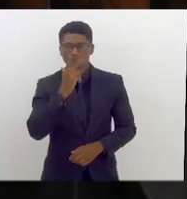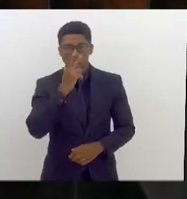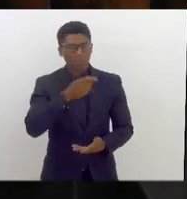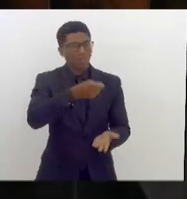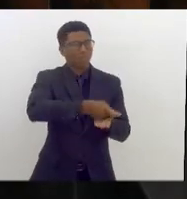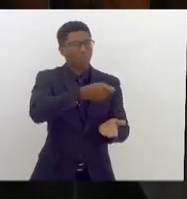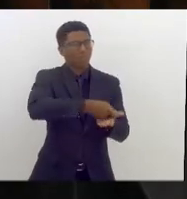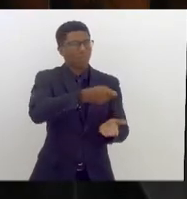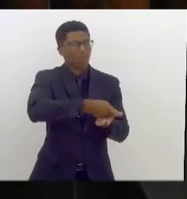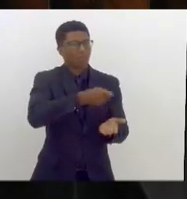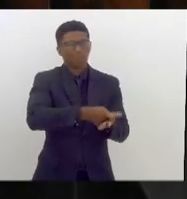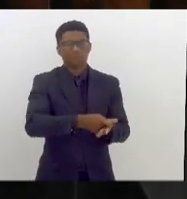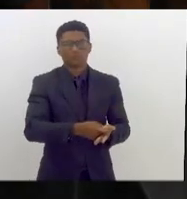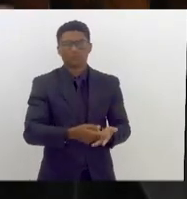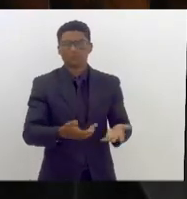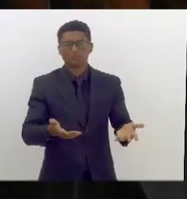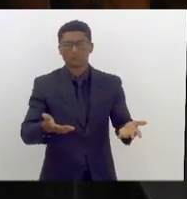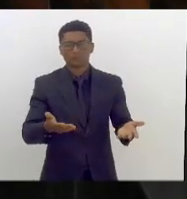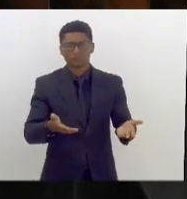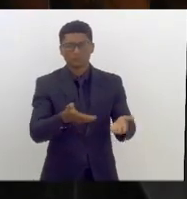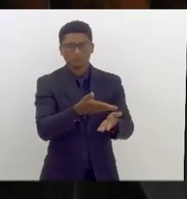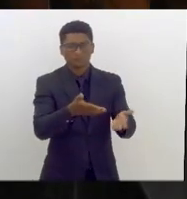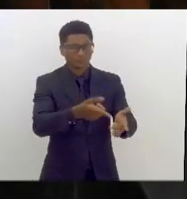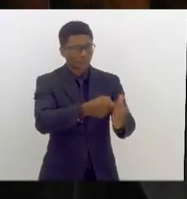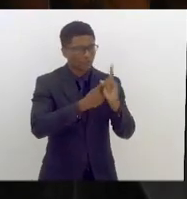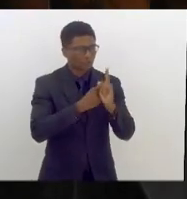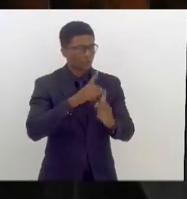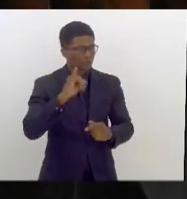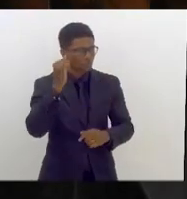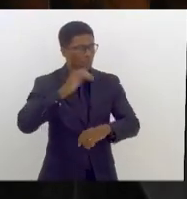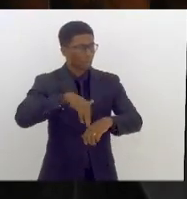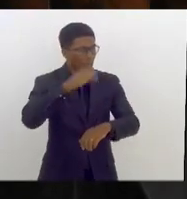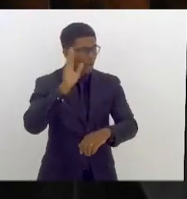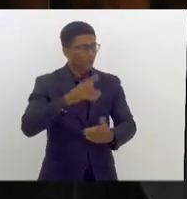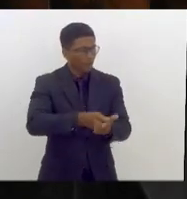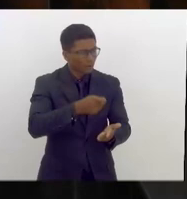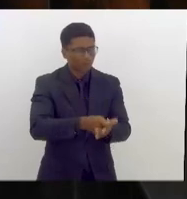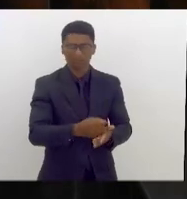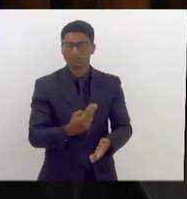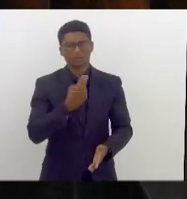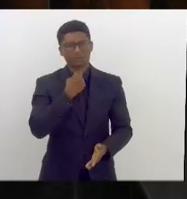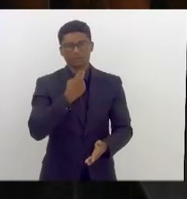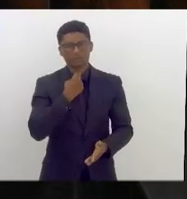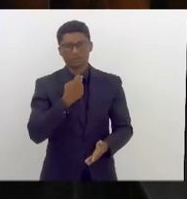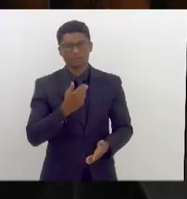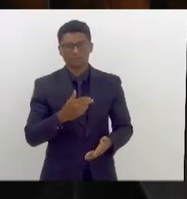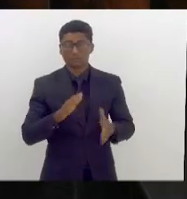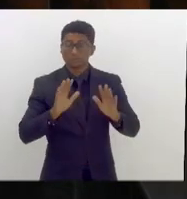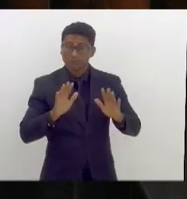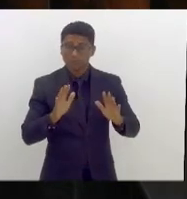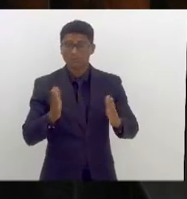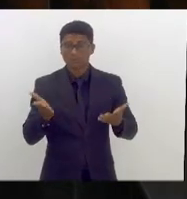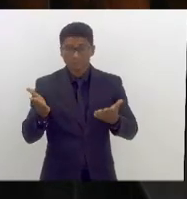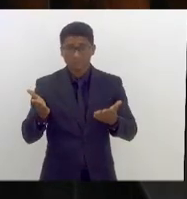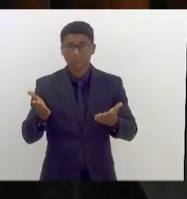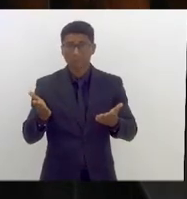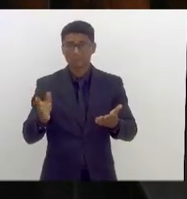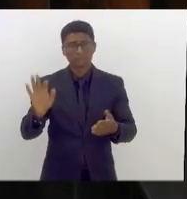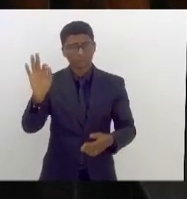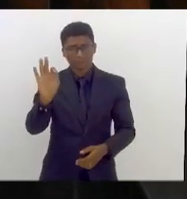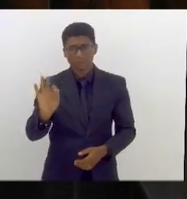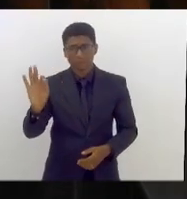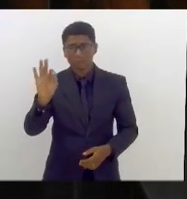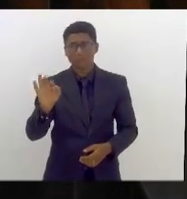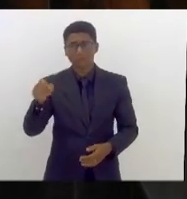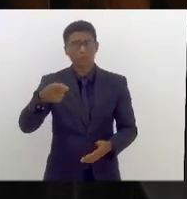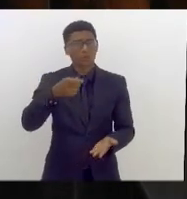país da periferia do capitalismo, endividado e pagando cada vez mais juros. Não pode ser assim. Mas assim que é. Não é aceitável que a União